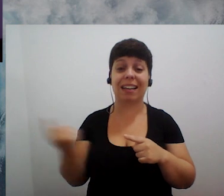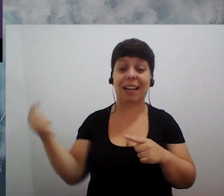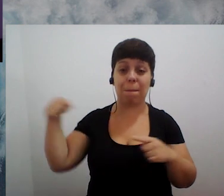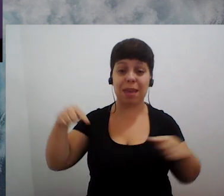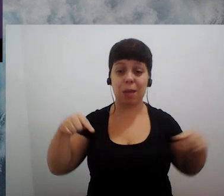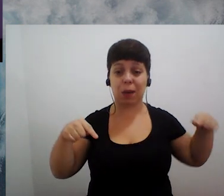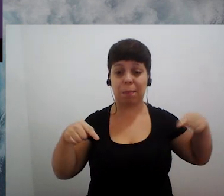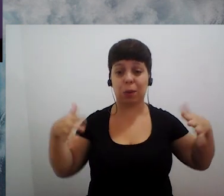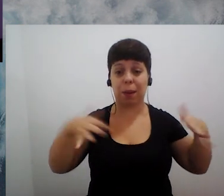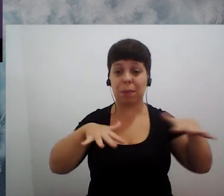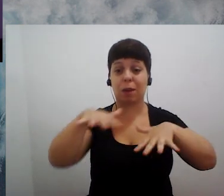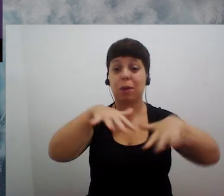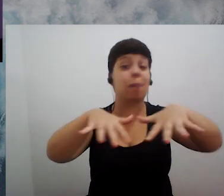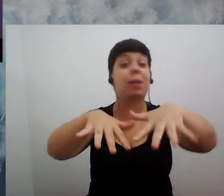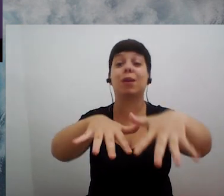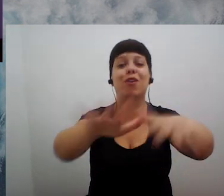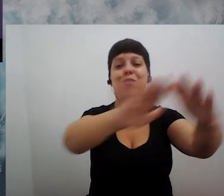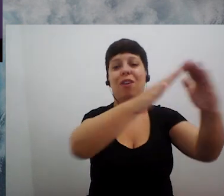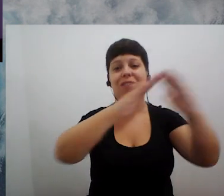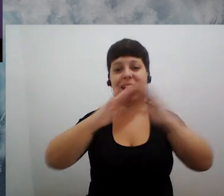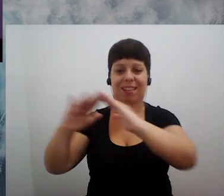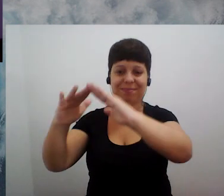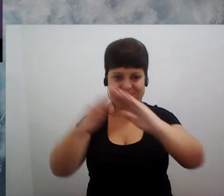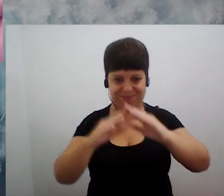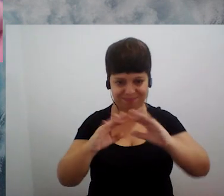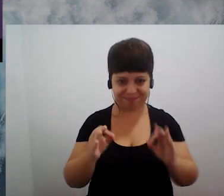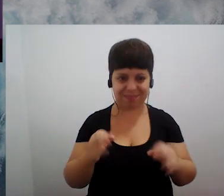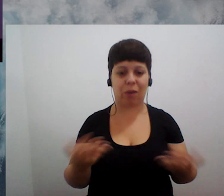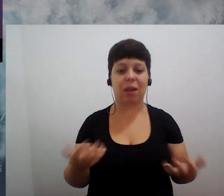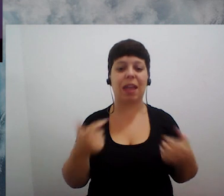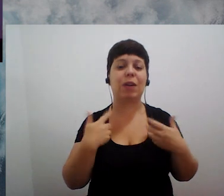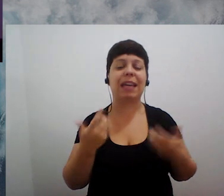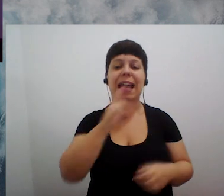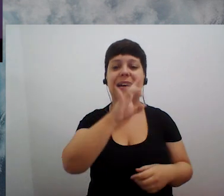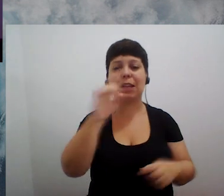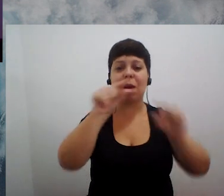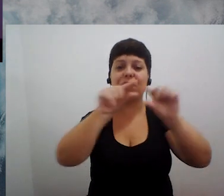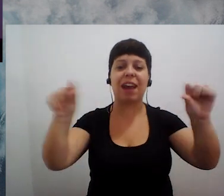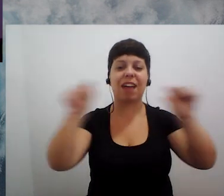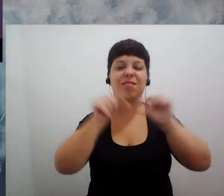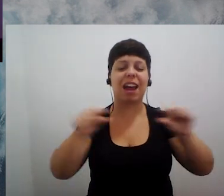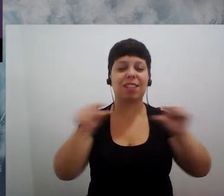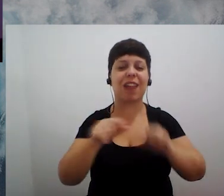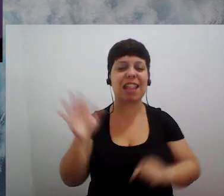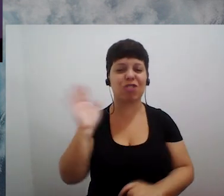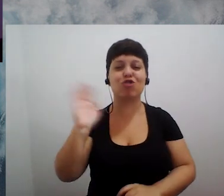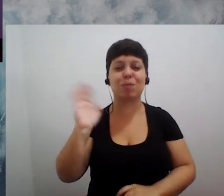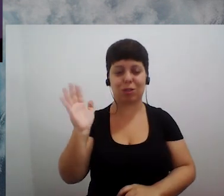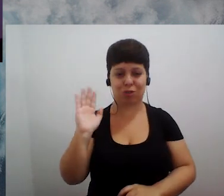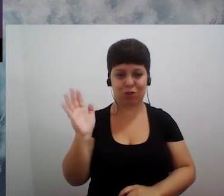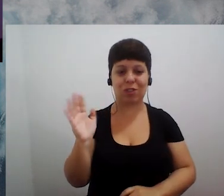à favela, não é isso? Gente, eu queria que vocês dessem uma frase de despedida para o